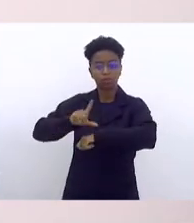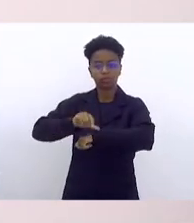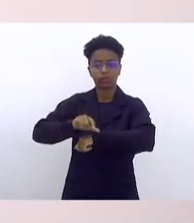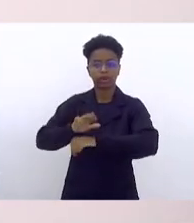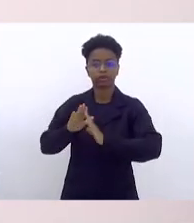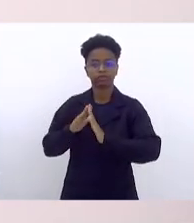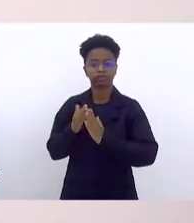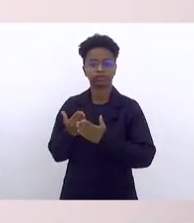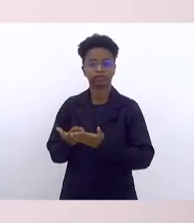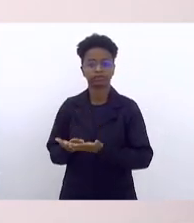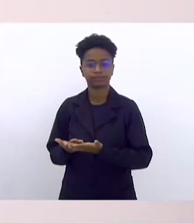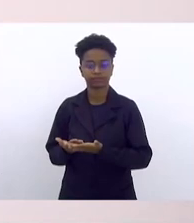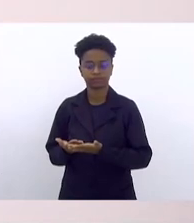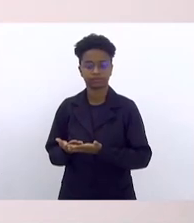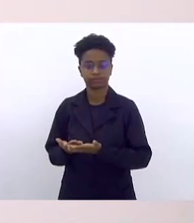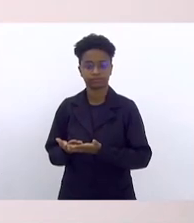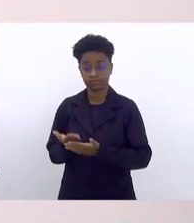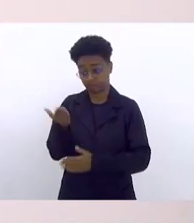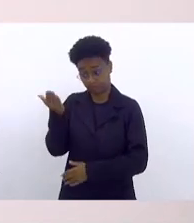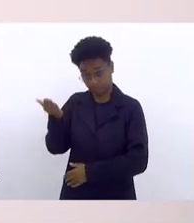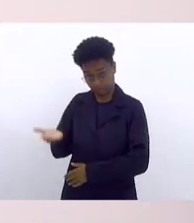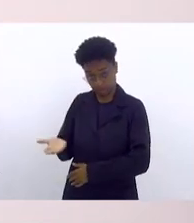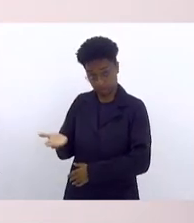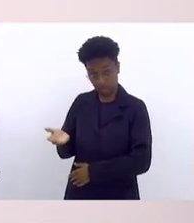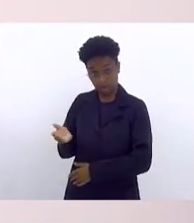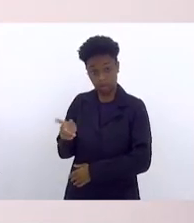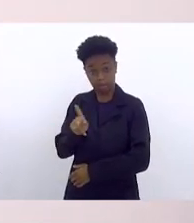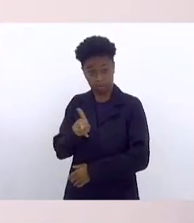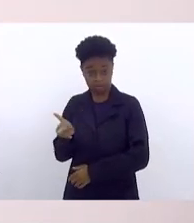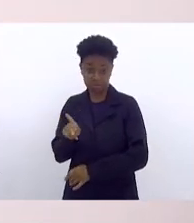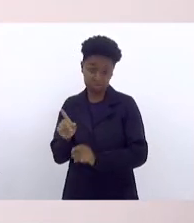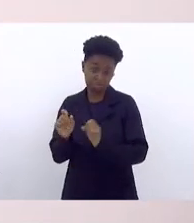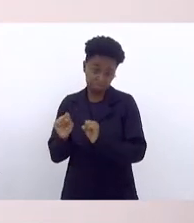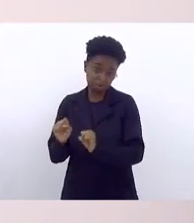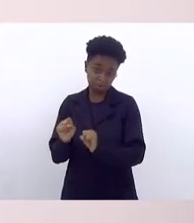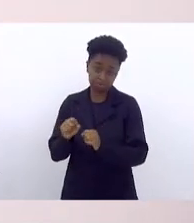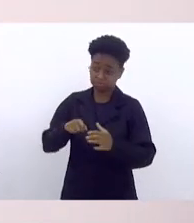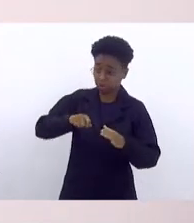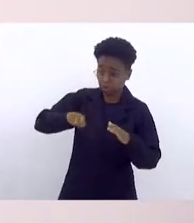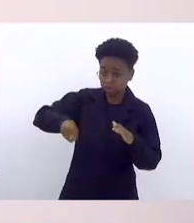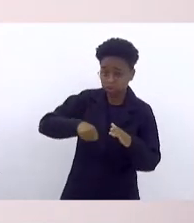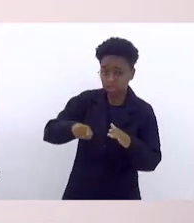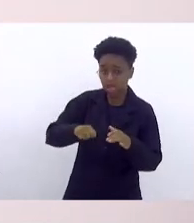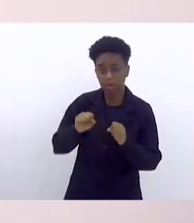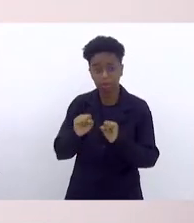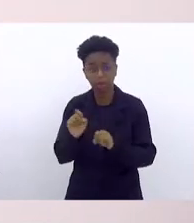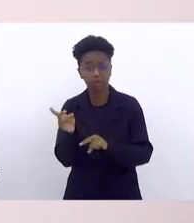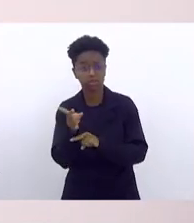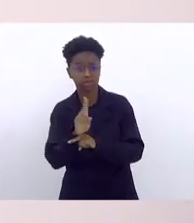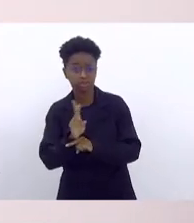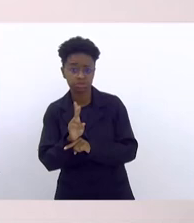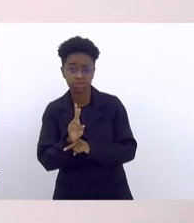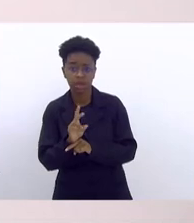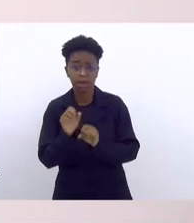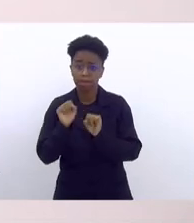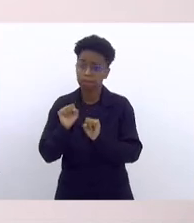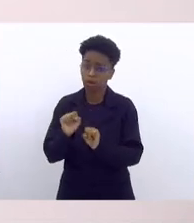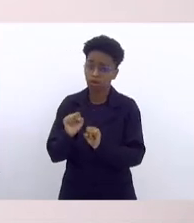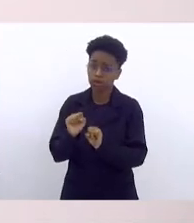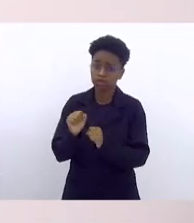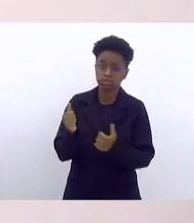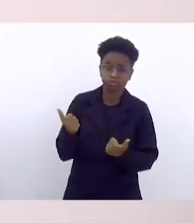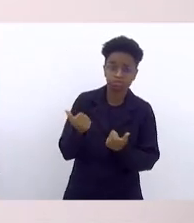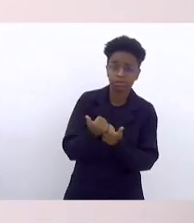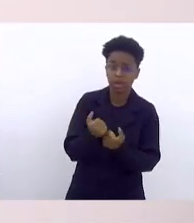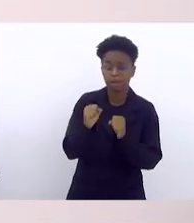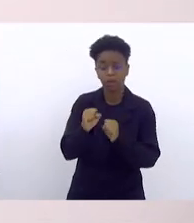essa professora mas que pode ser uma cozinheira uma inspetora uma Aé uma Paei